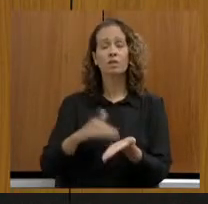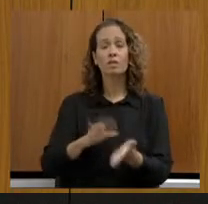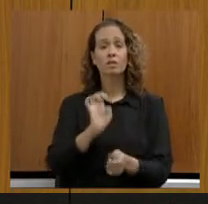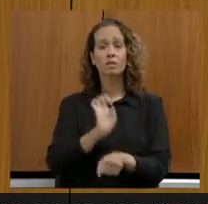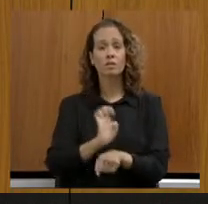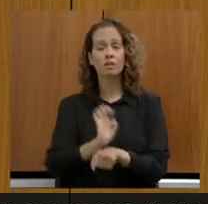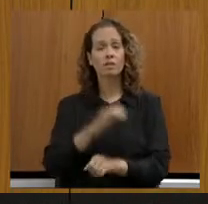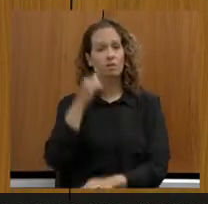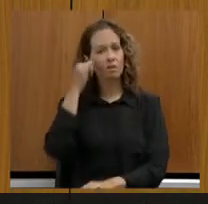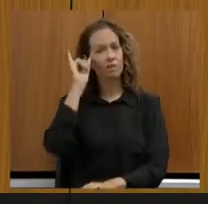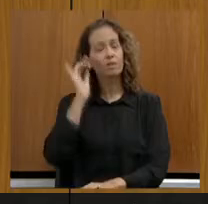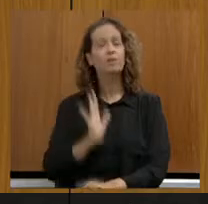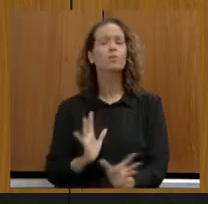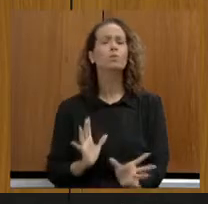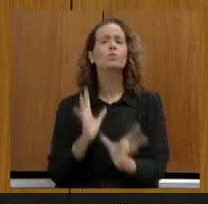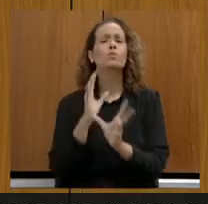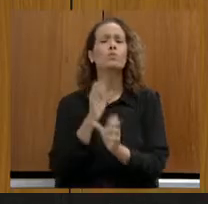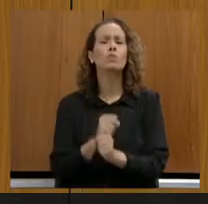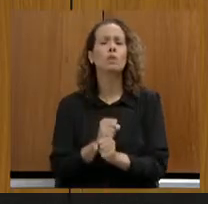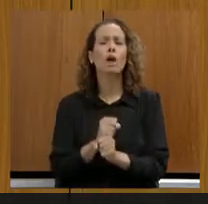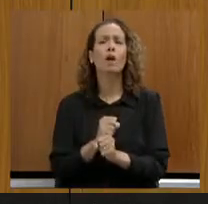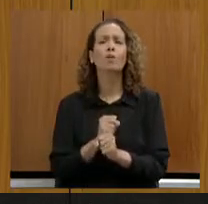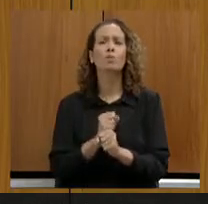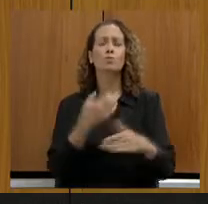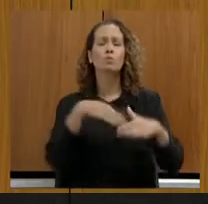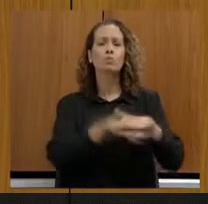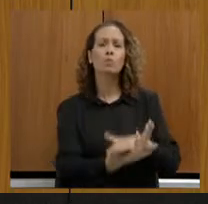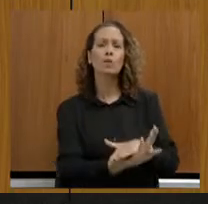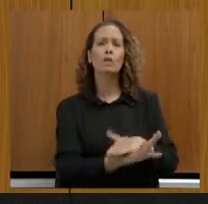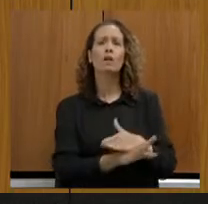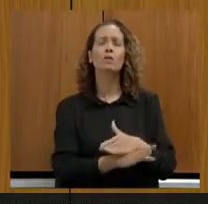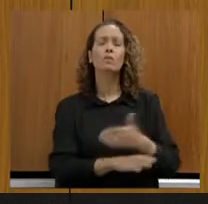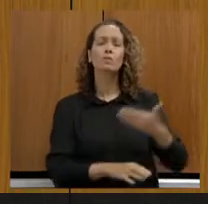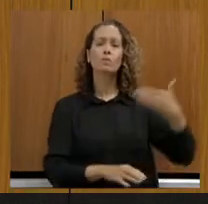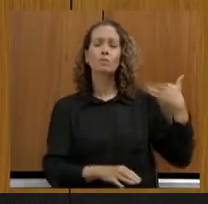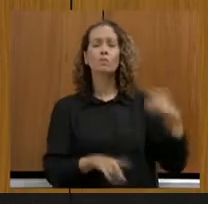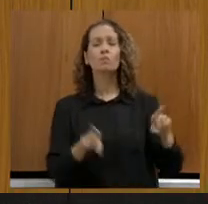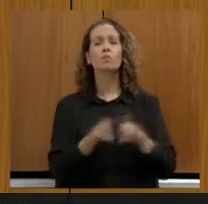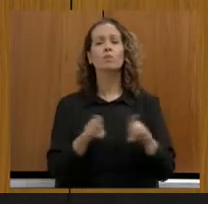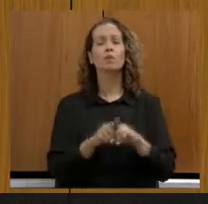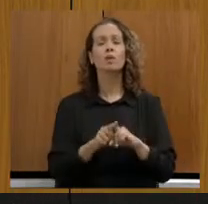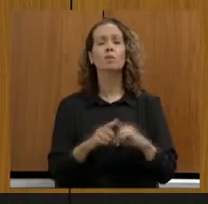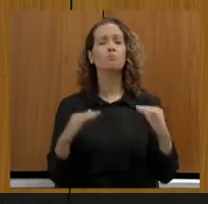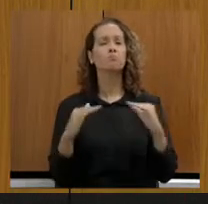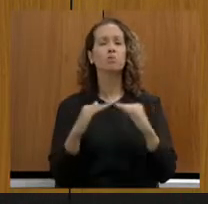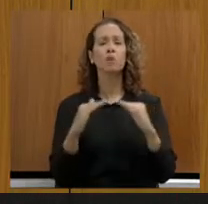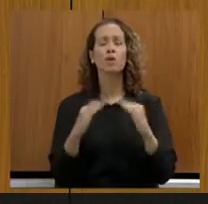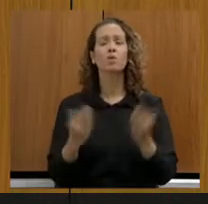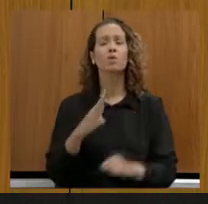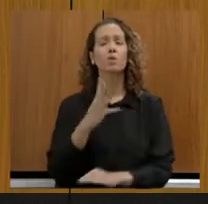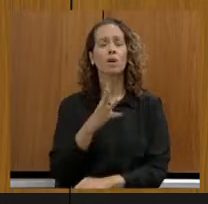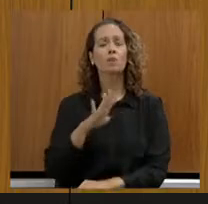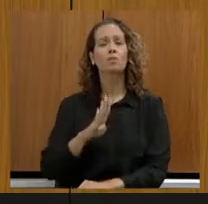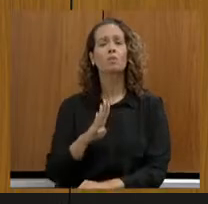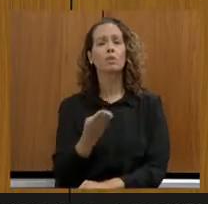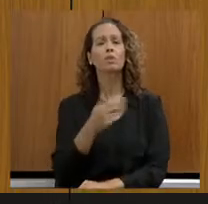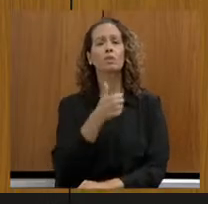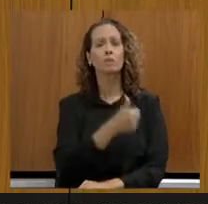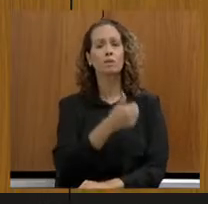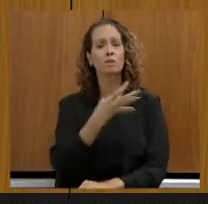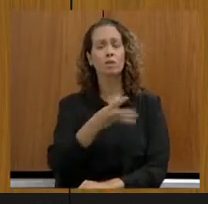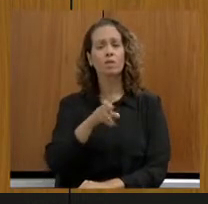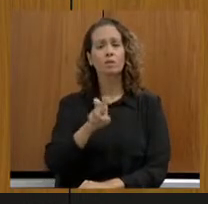o saldo financeiro acumulado que quer dizer exercícios anteriores também de acordo com o diário eletrônico tá em 4 bilhões